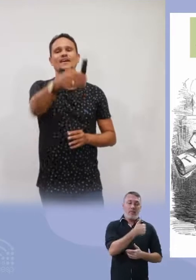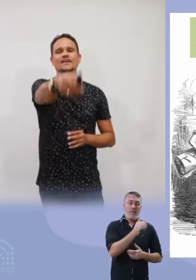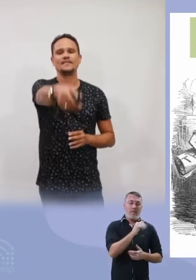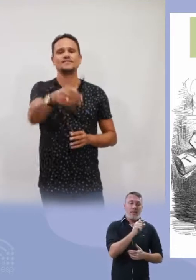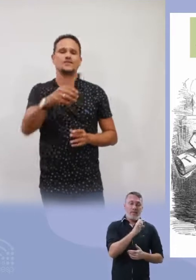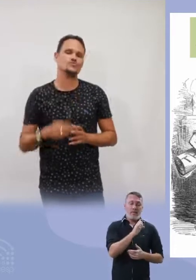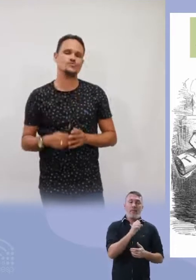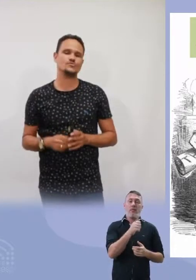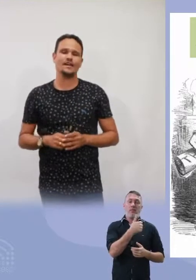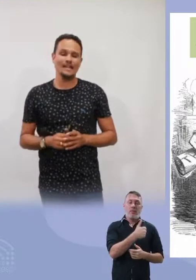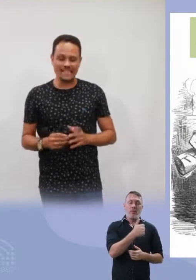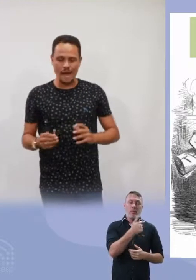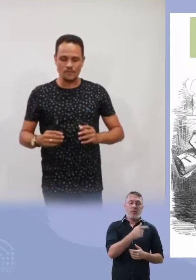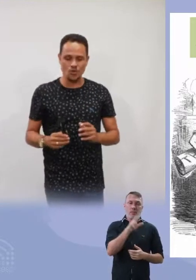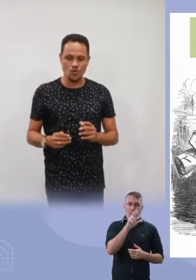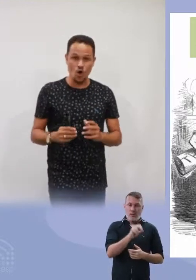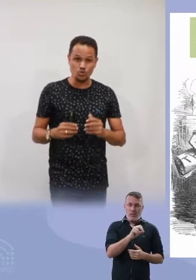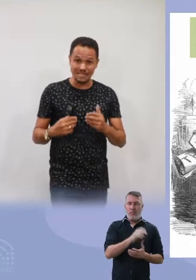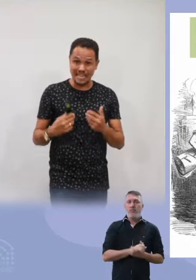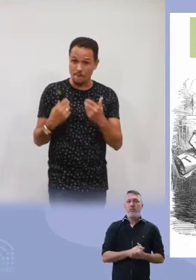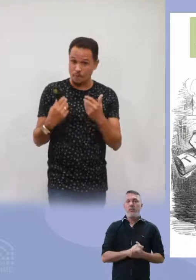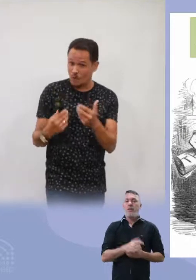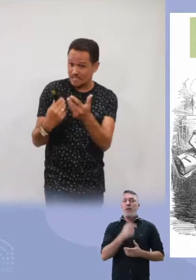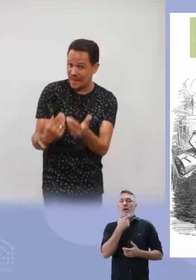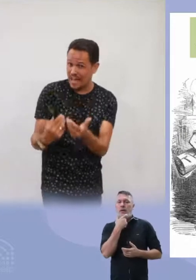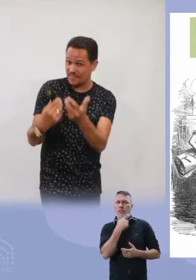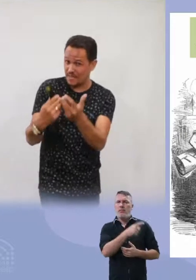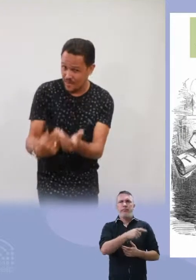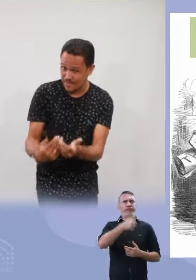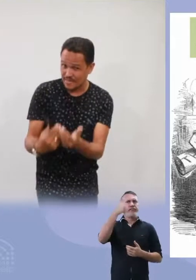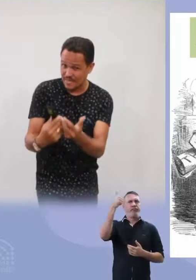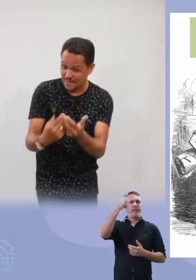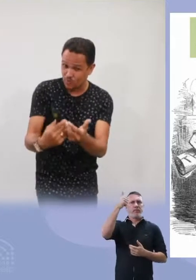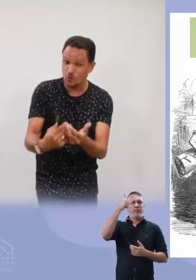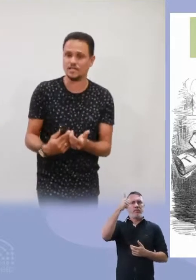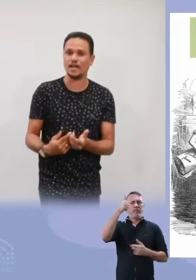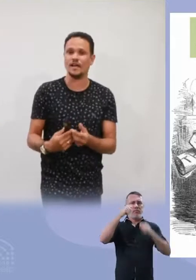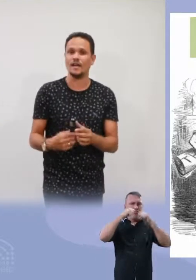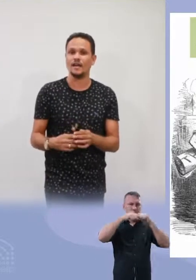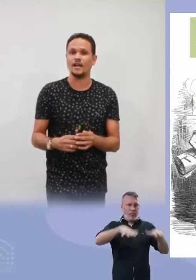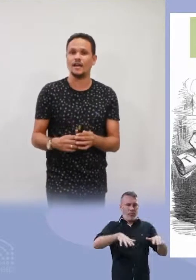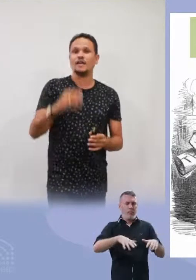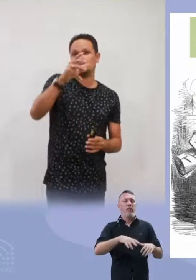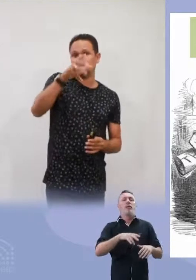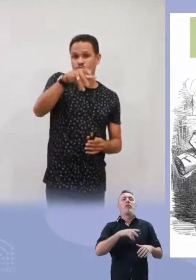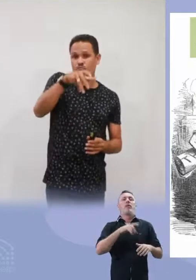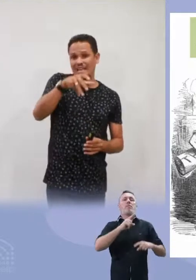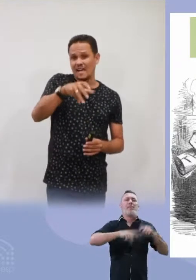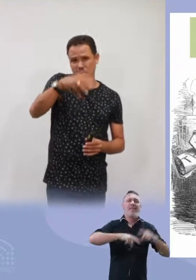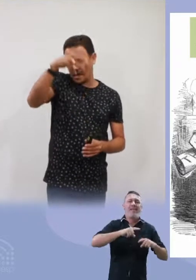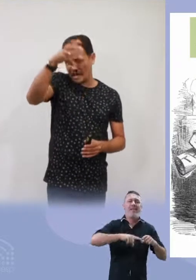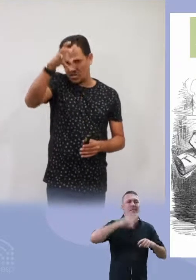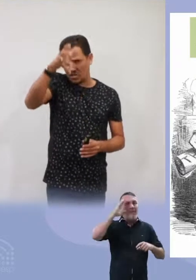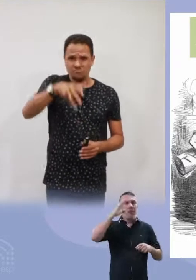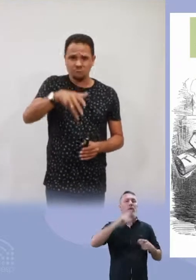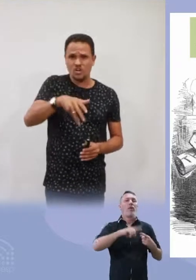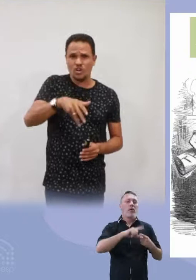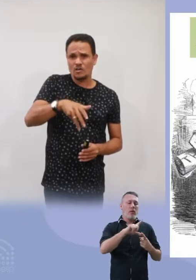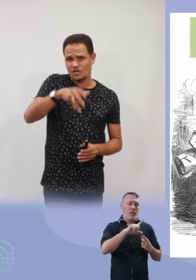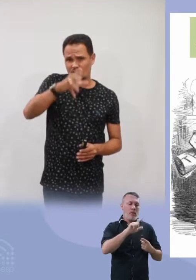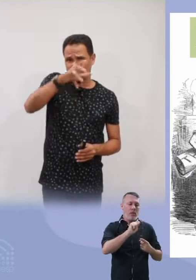Fazer tecidos. Tá, professor, quanto tempo eu trabalhava na empresa, na indústria? Vou botar aí